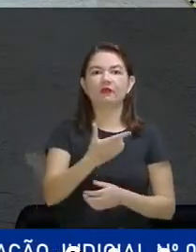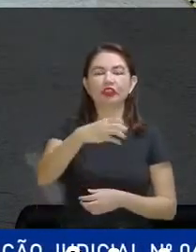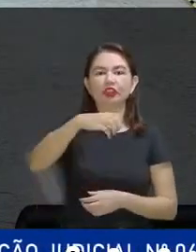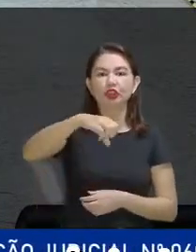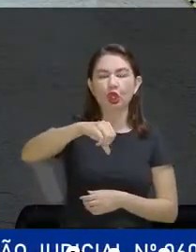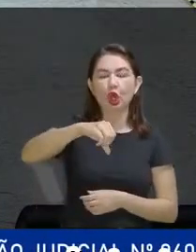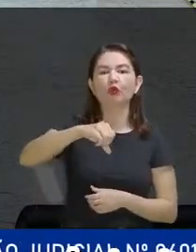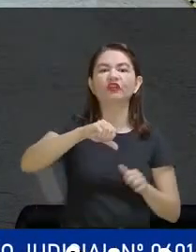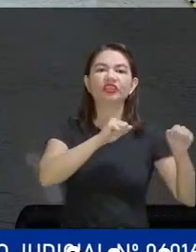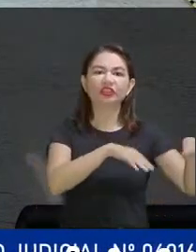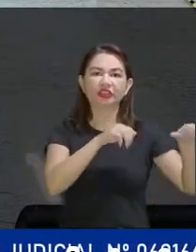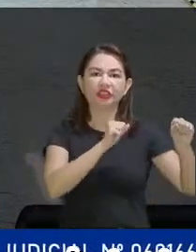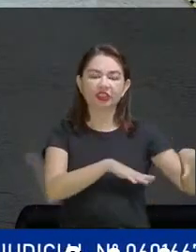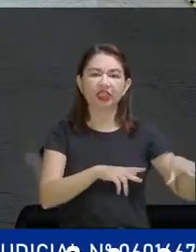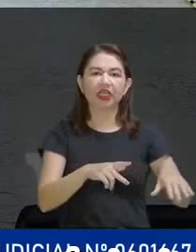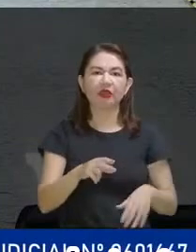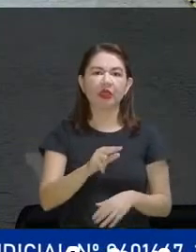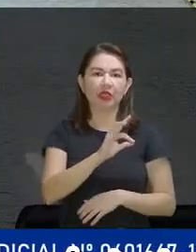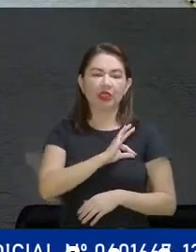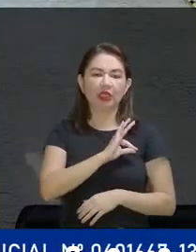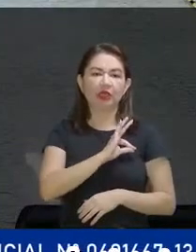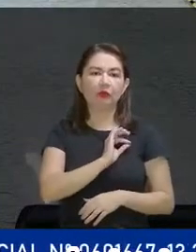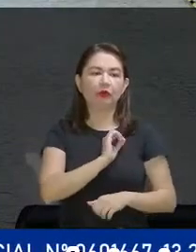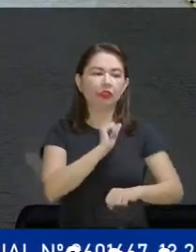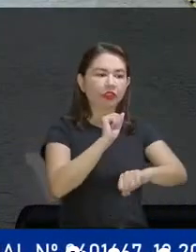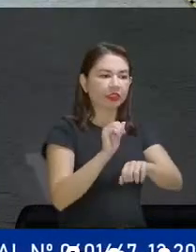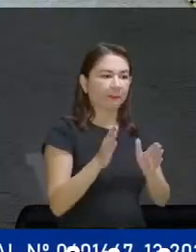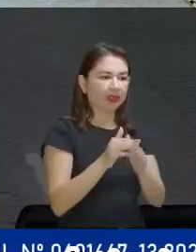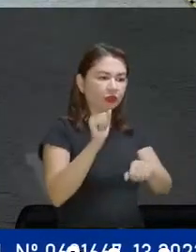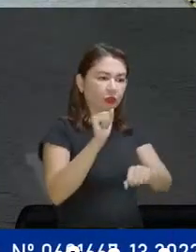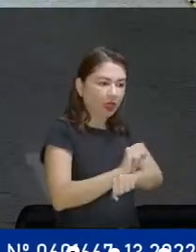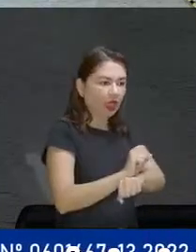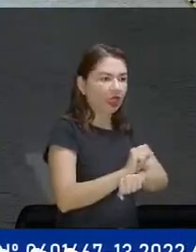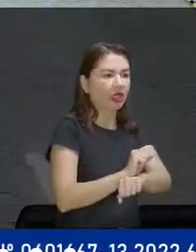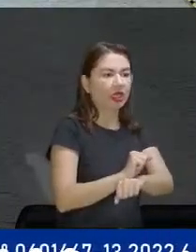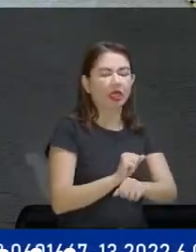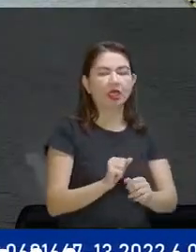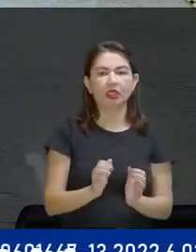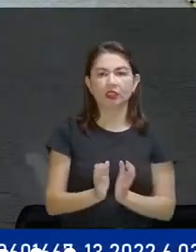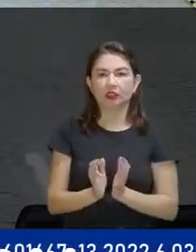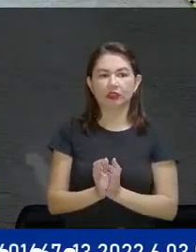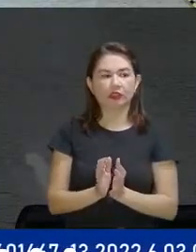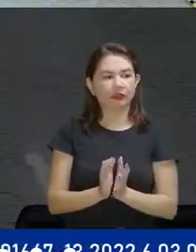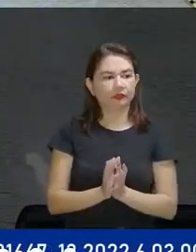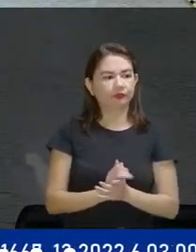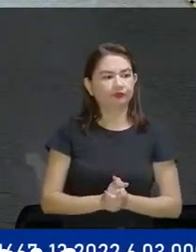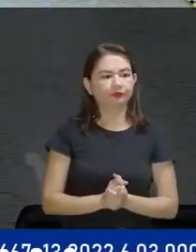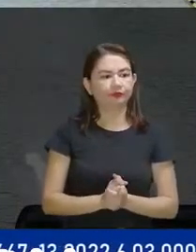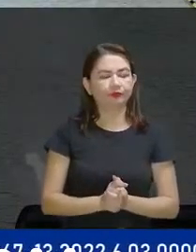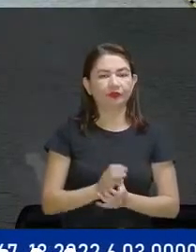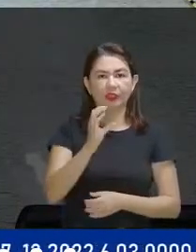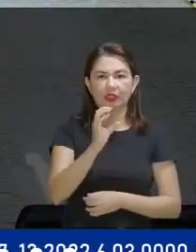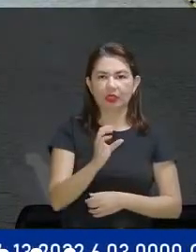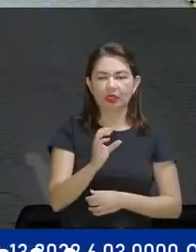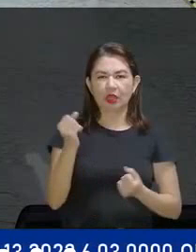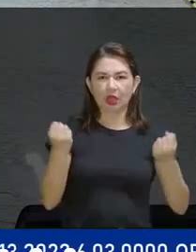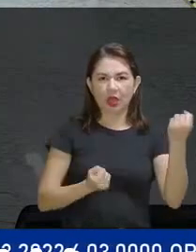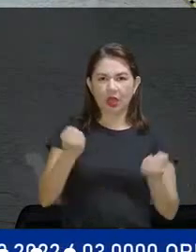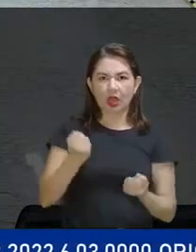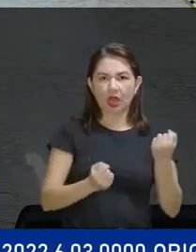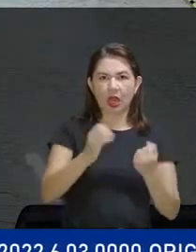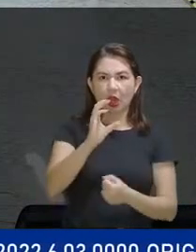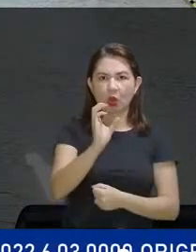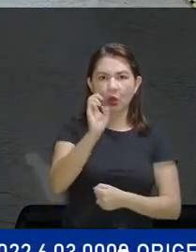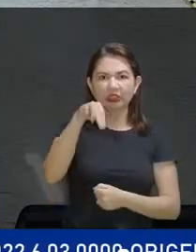6 horas, foi abordado pela equipe de policiais responsável pela Operação Horus, no veículo Sentra azul de sua